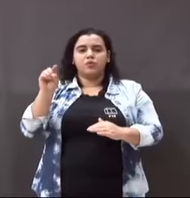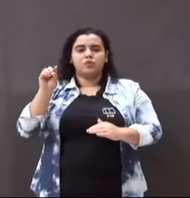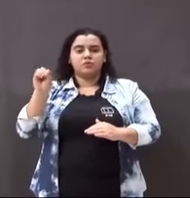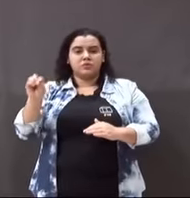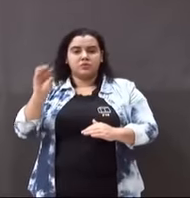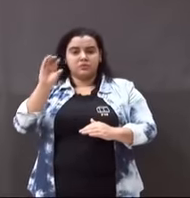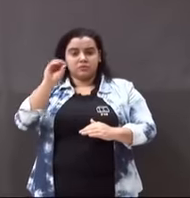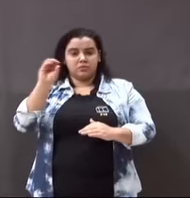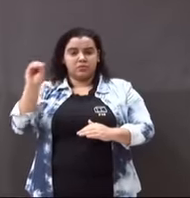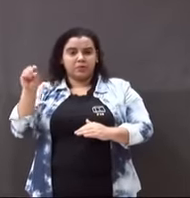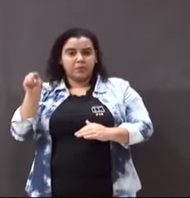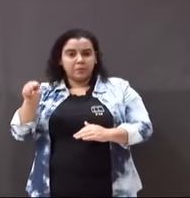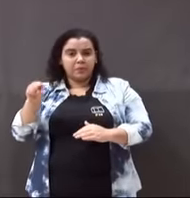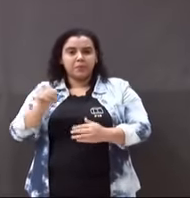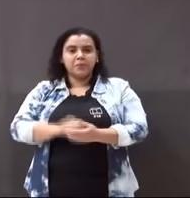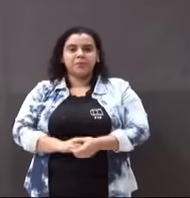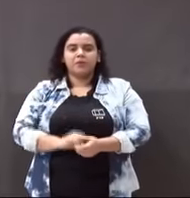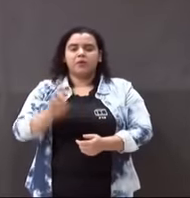Aí Deus falou para ele: